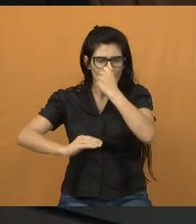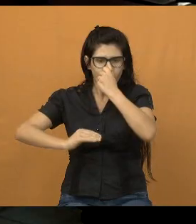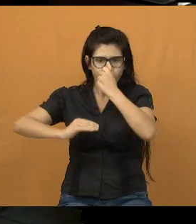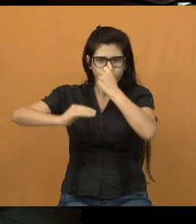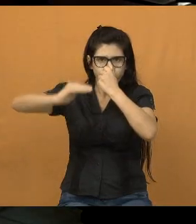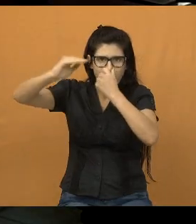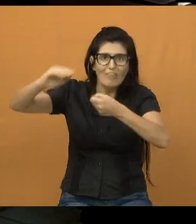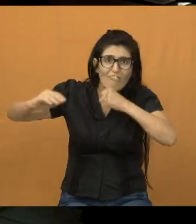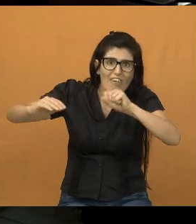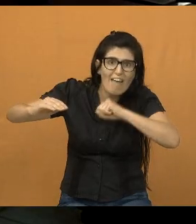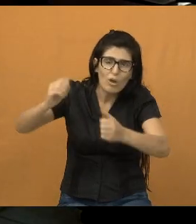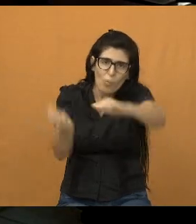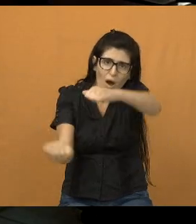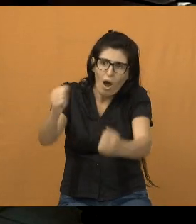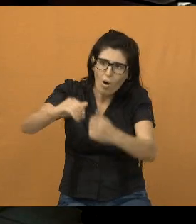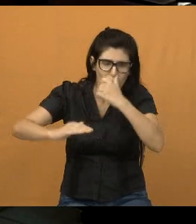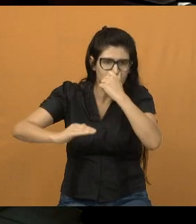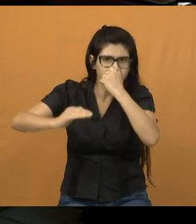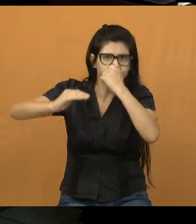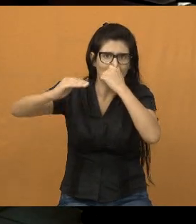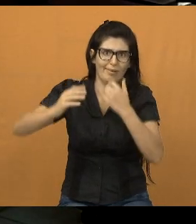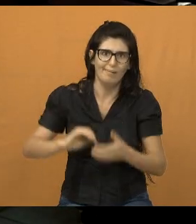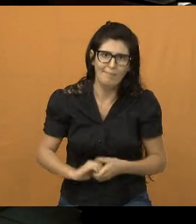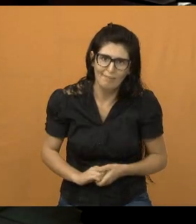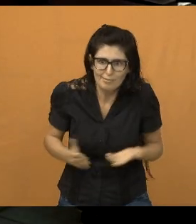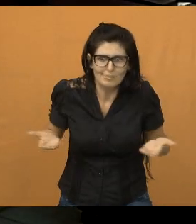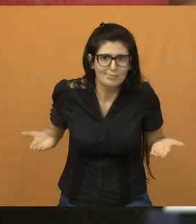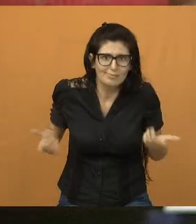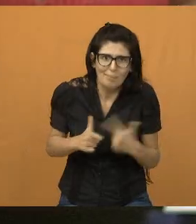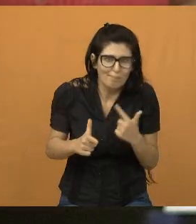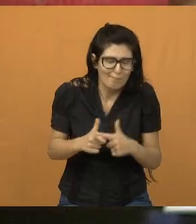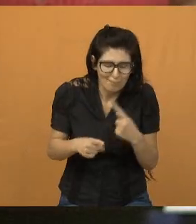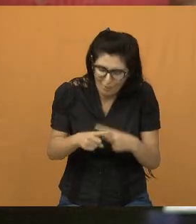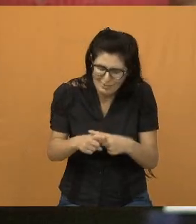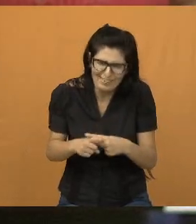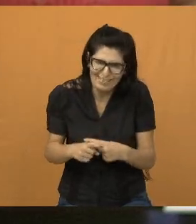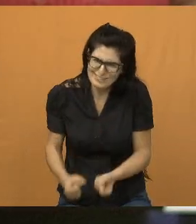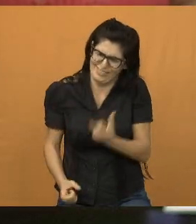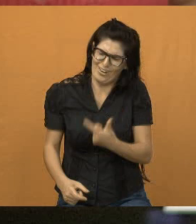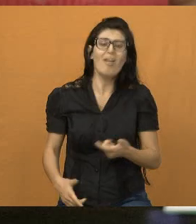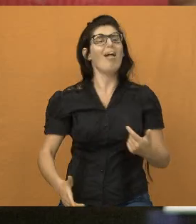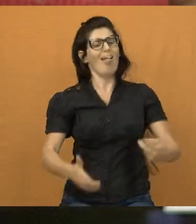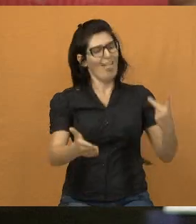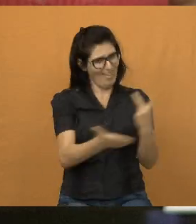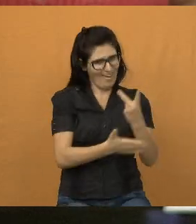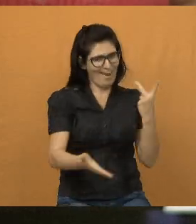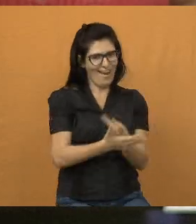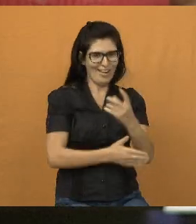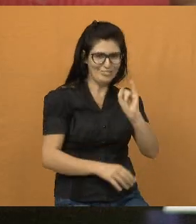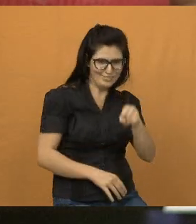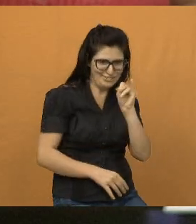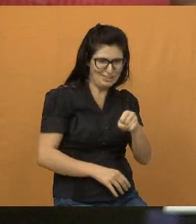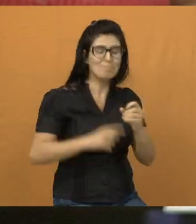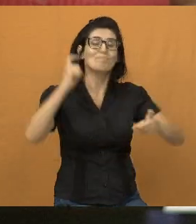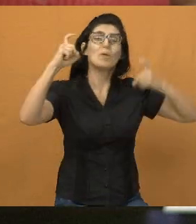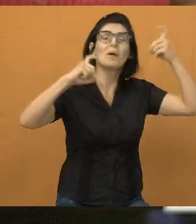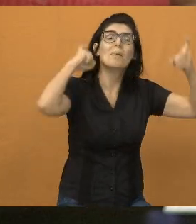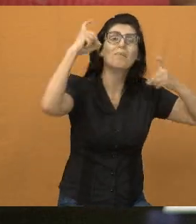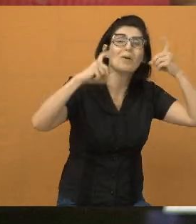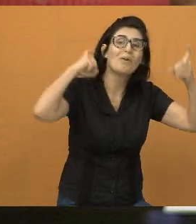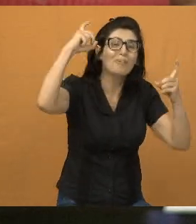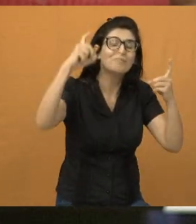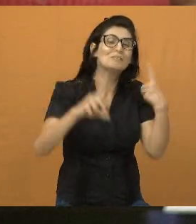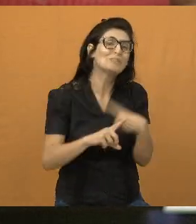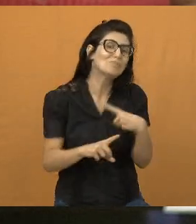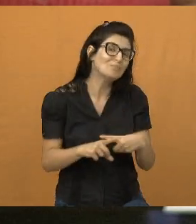A preocupação é bastante válida, mas existem alguns equívocos aí. Essa preocupação existe porque há,